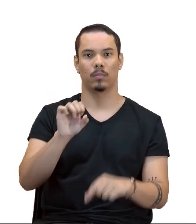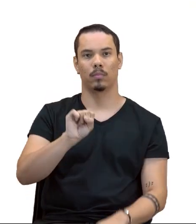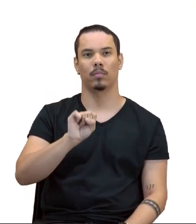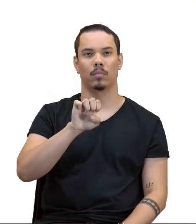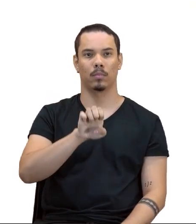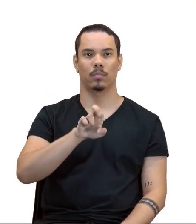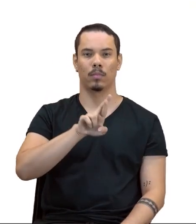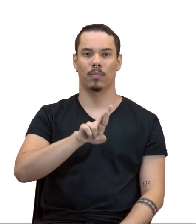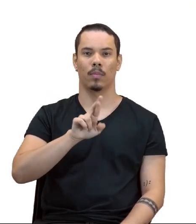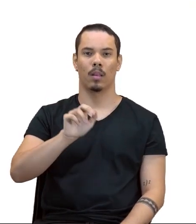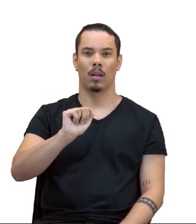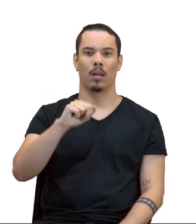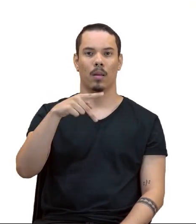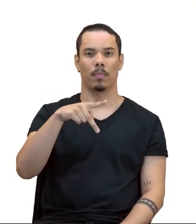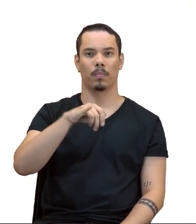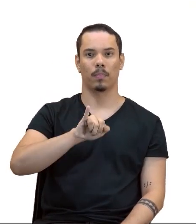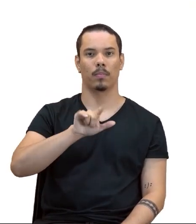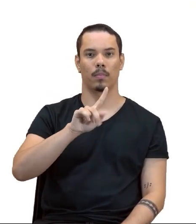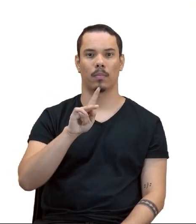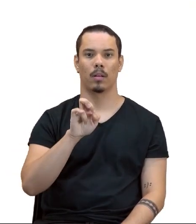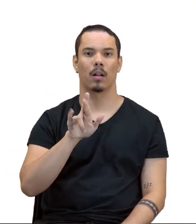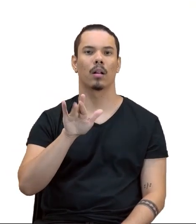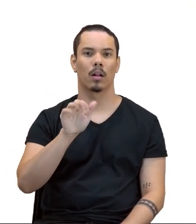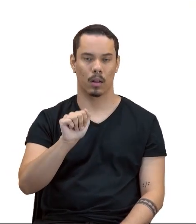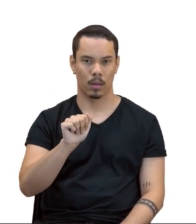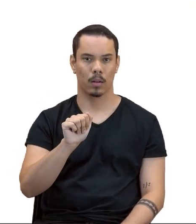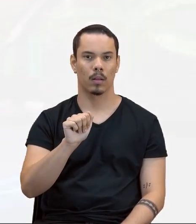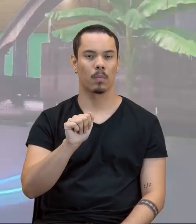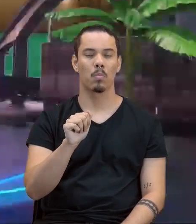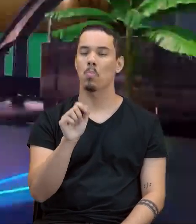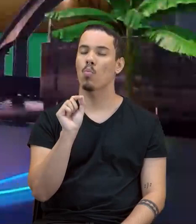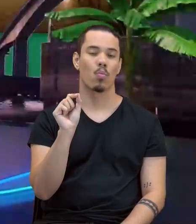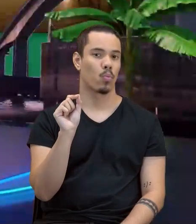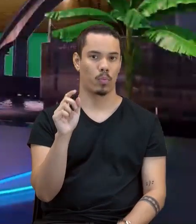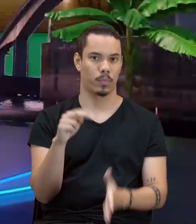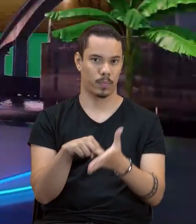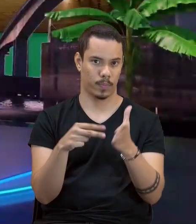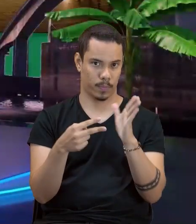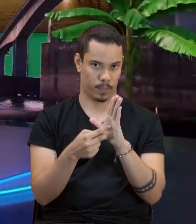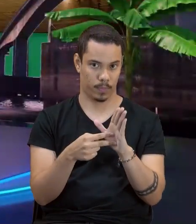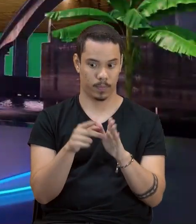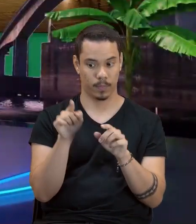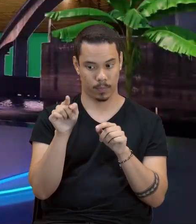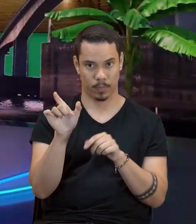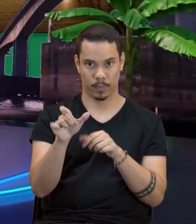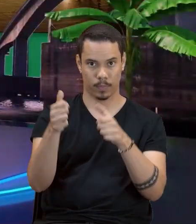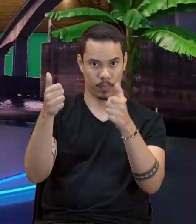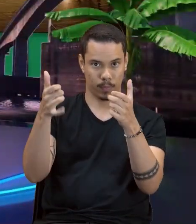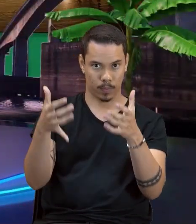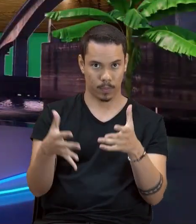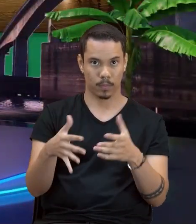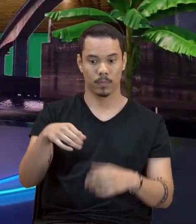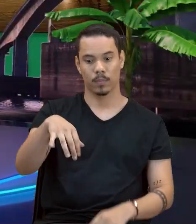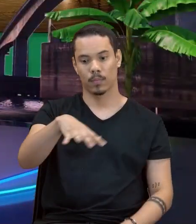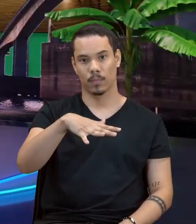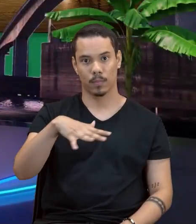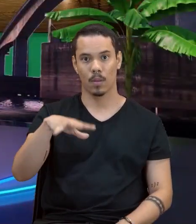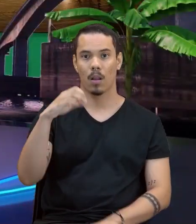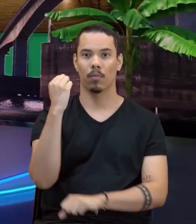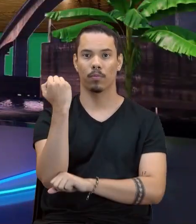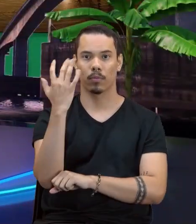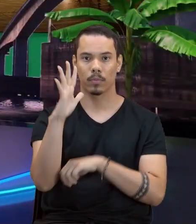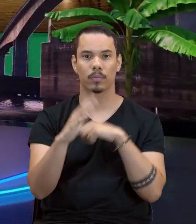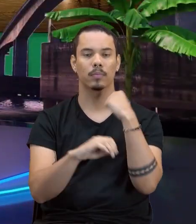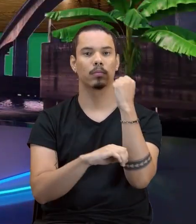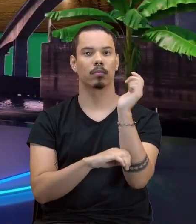Essa serrapilheira, vem aqui comigo rapidamente, que é formada, galera, nas áreas de floresta, principalmente aqui na